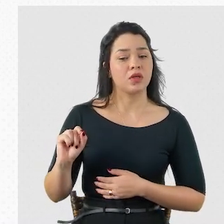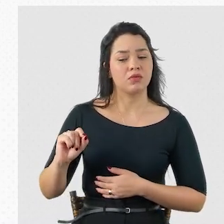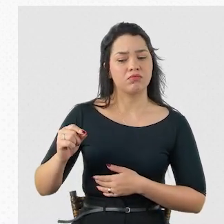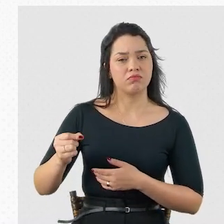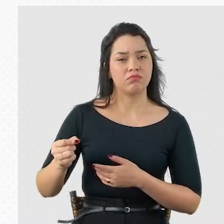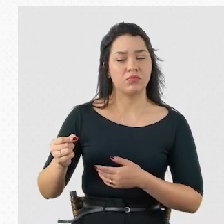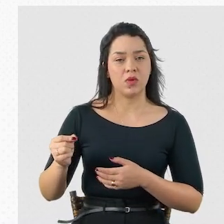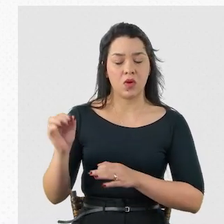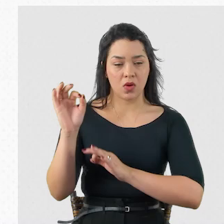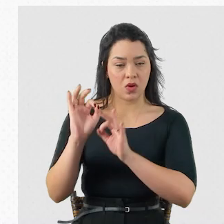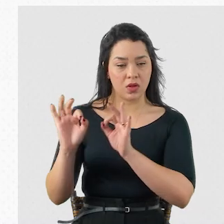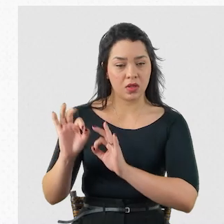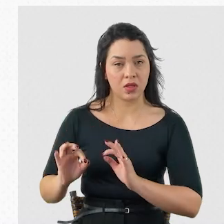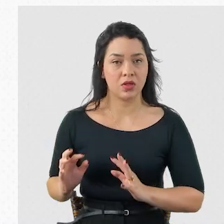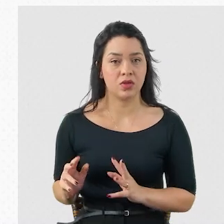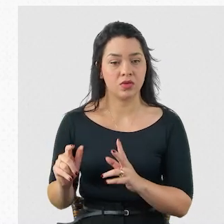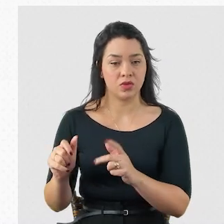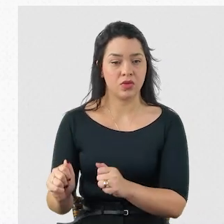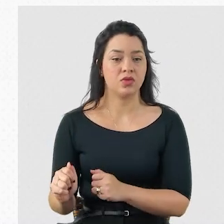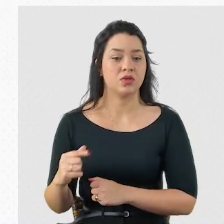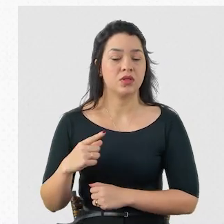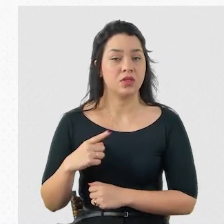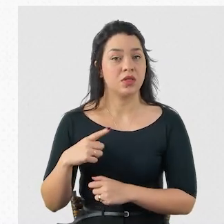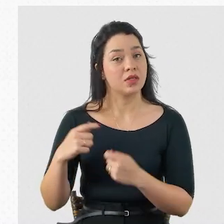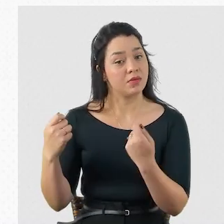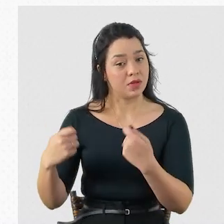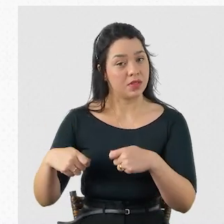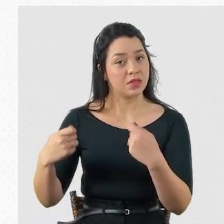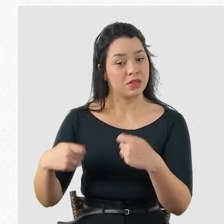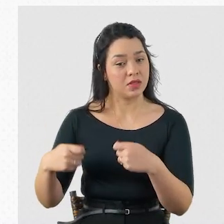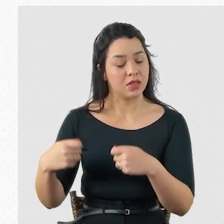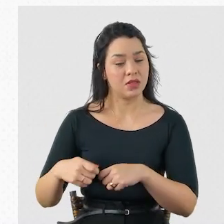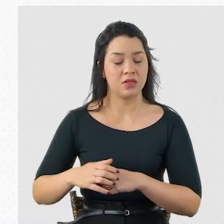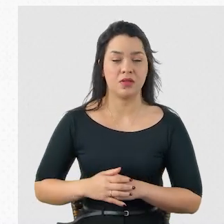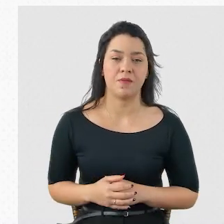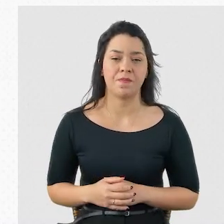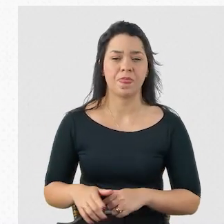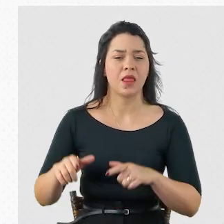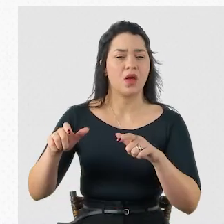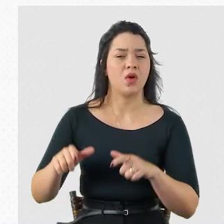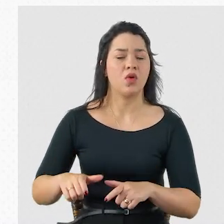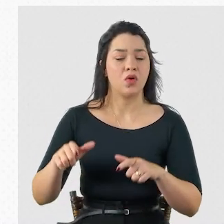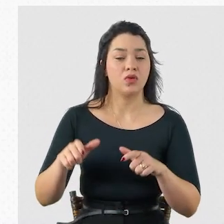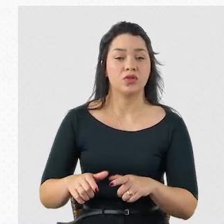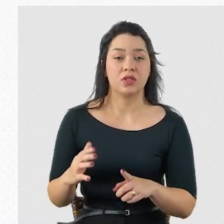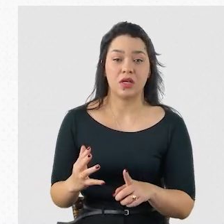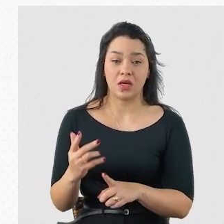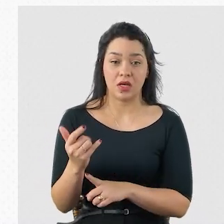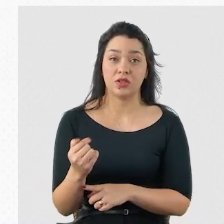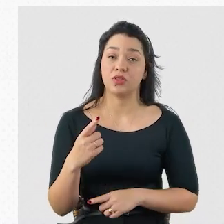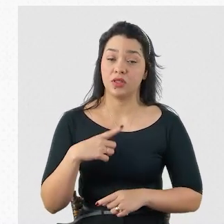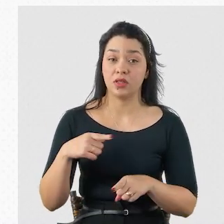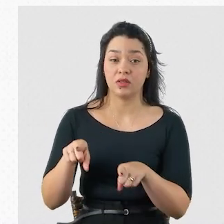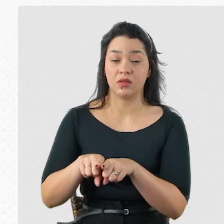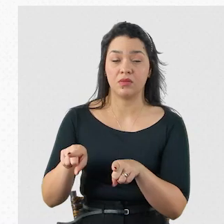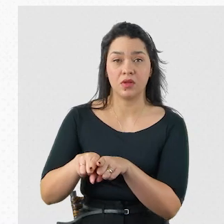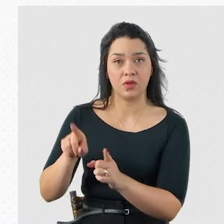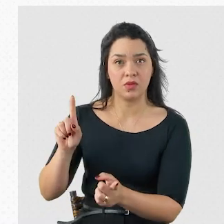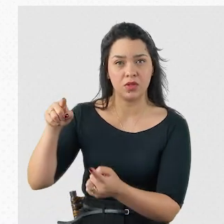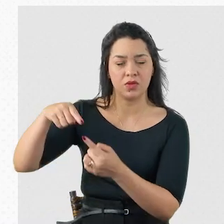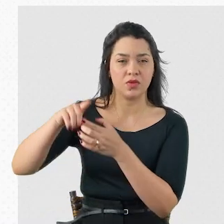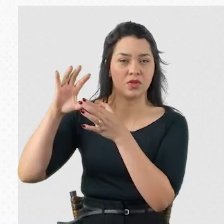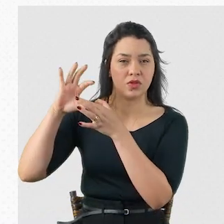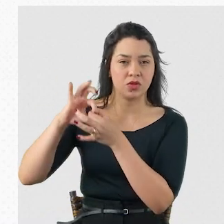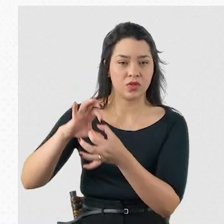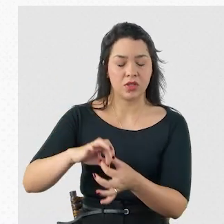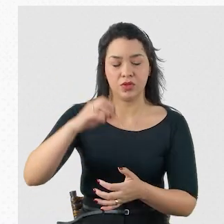e refazer e buscar o que a gente precisa. Onde é que a gente encaixa isso? Na arte contemporânea, que tem como objeto de contexto